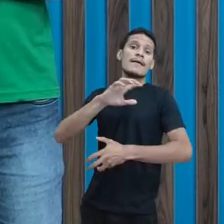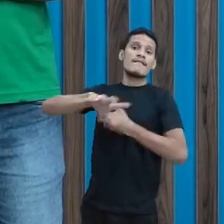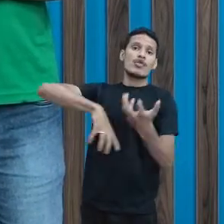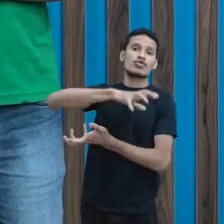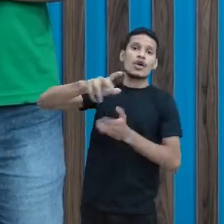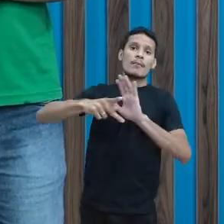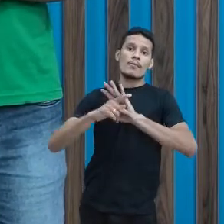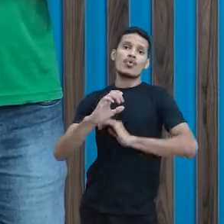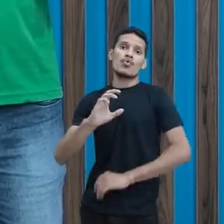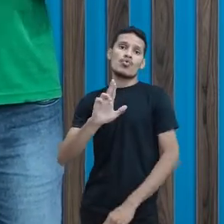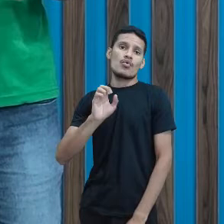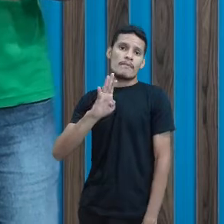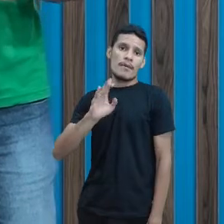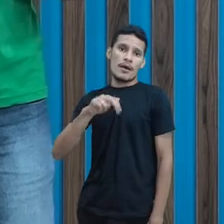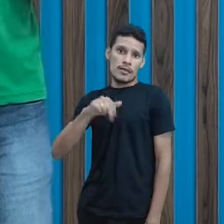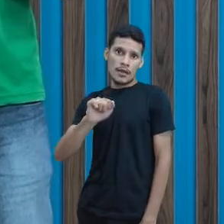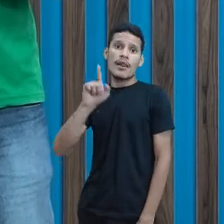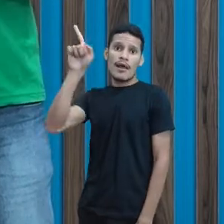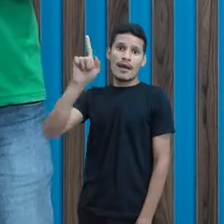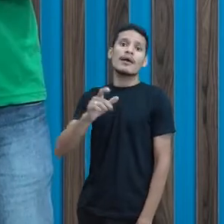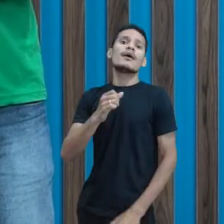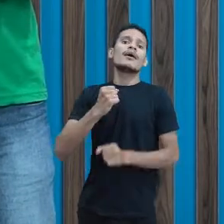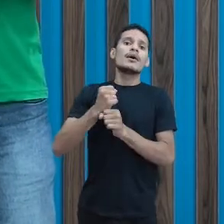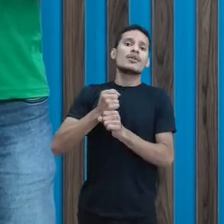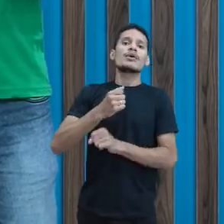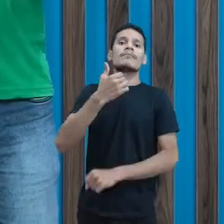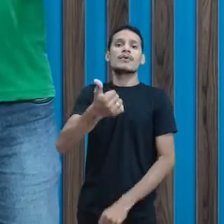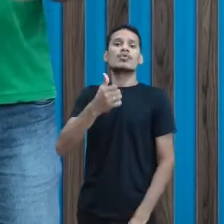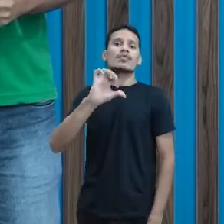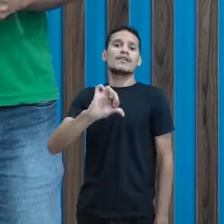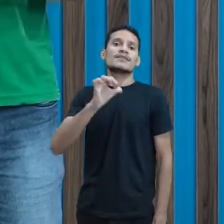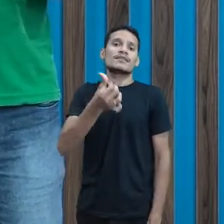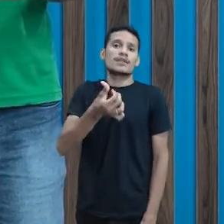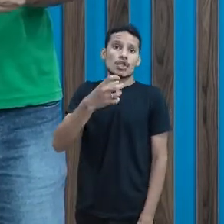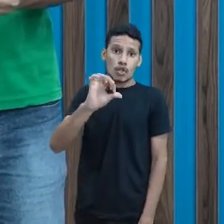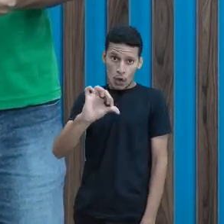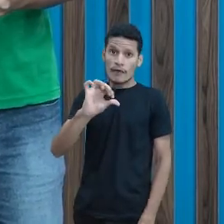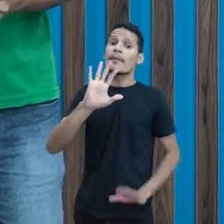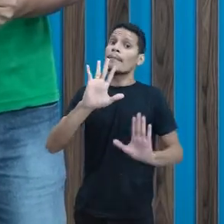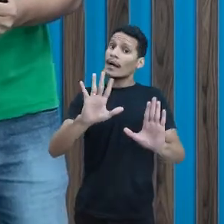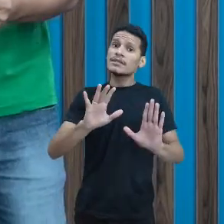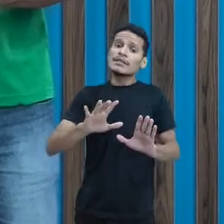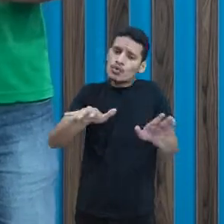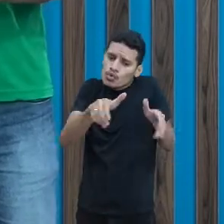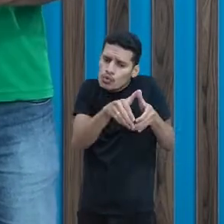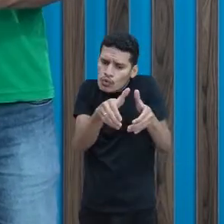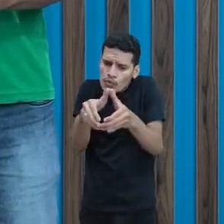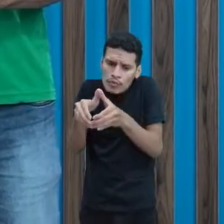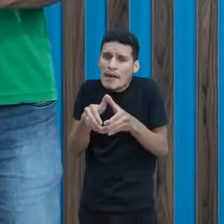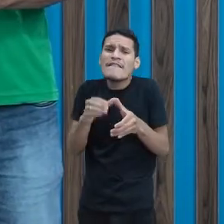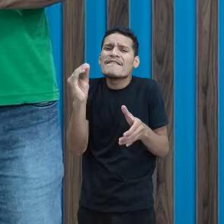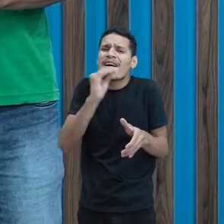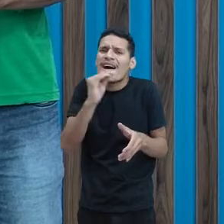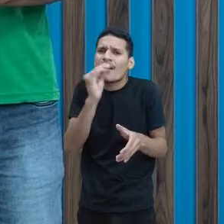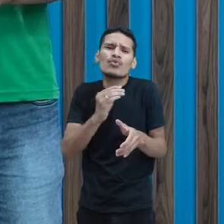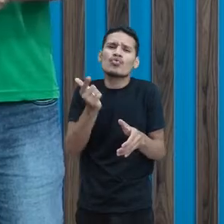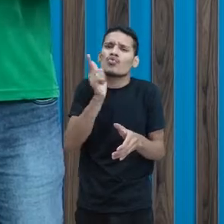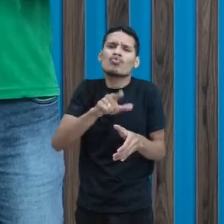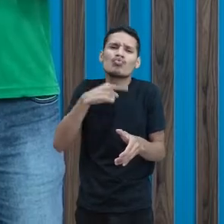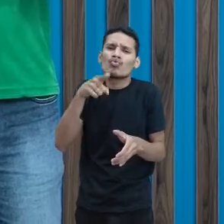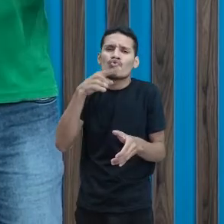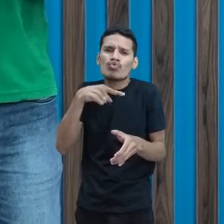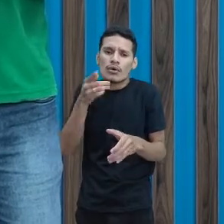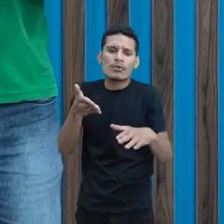de 1959, do Fidel Castro, existiam setores, mas esses setores eram de fato muito fracos, não conseguiam nem encaminhar suas lutas.